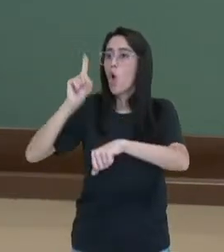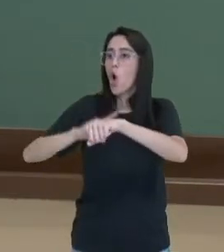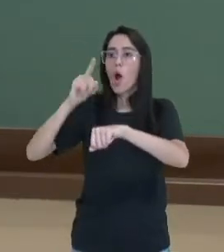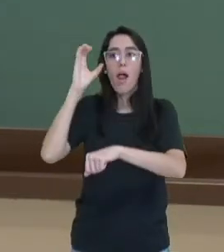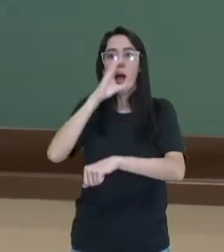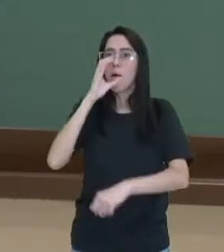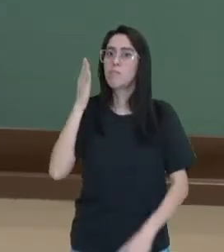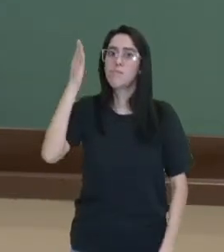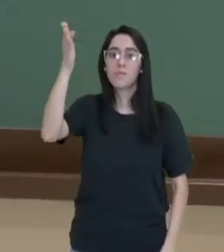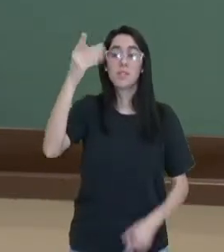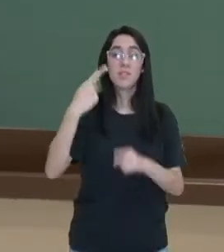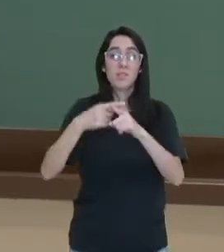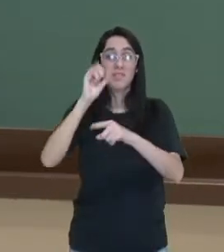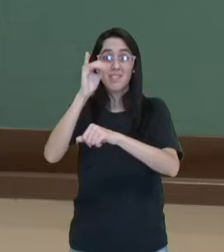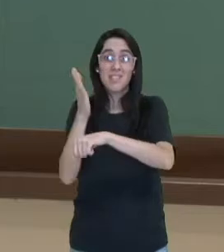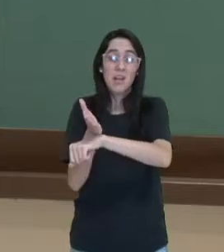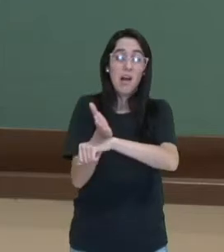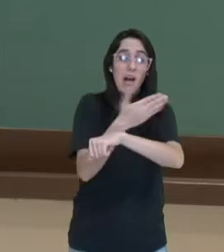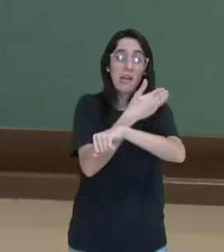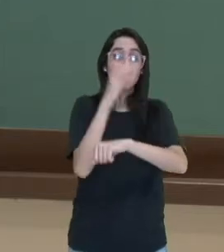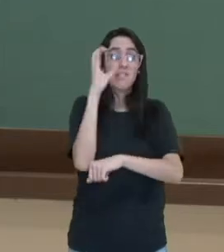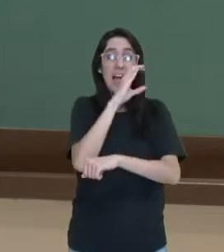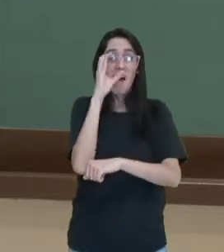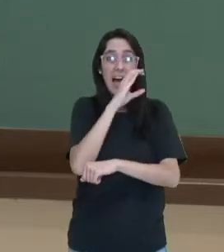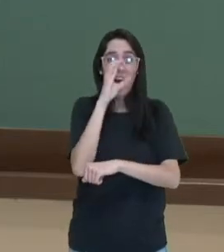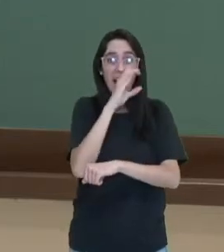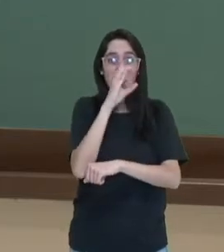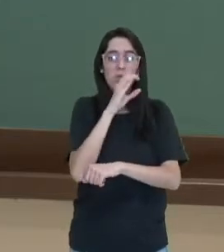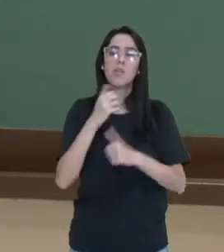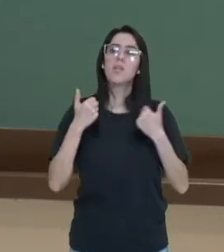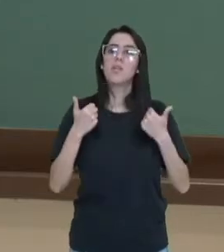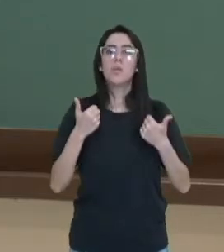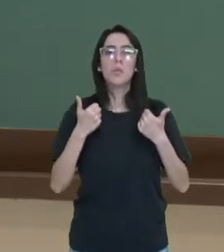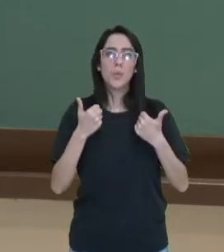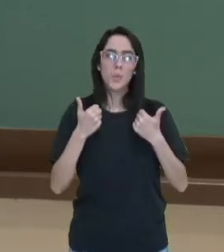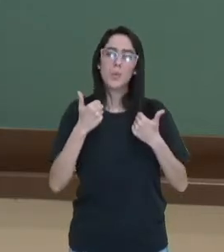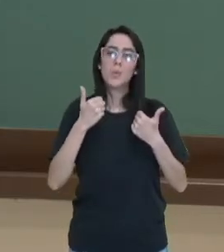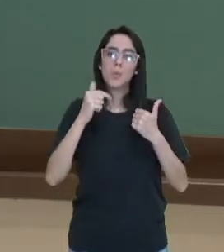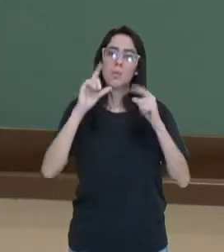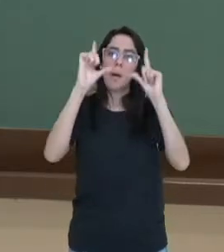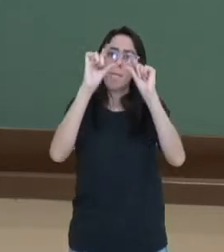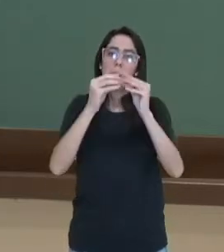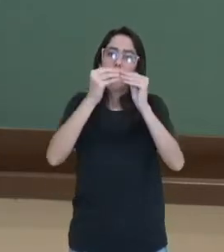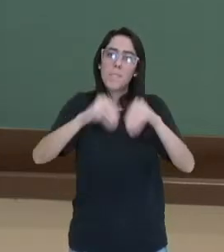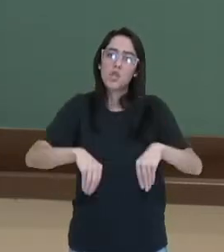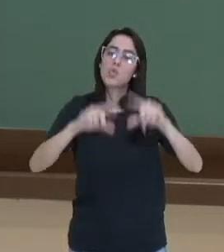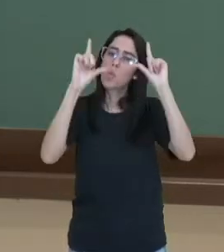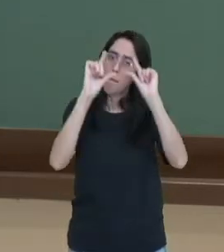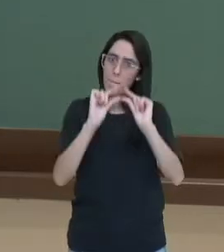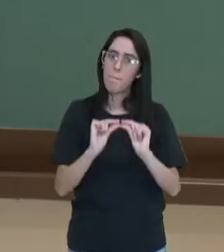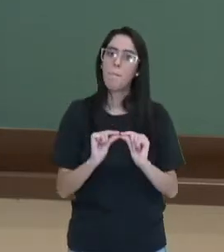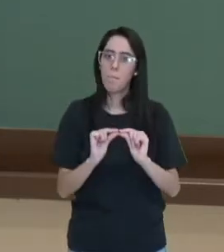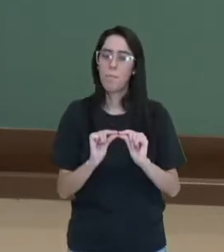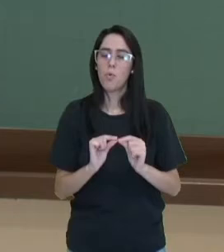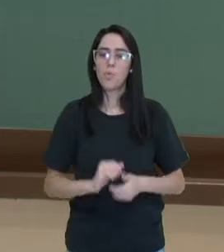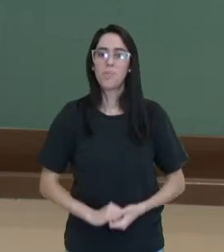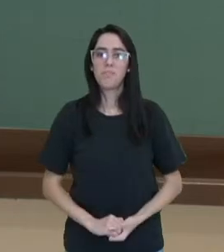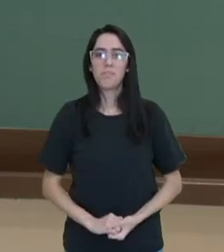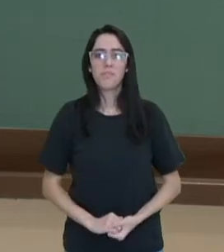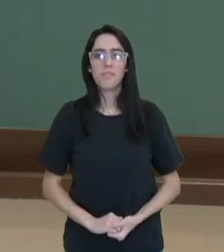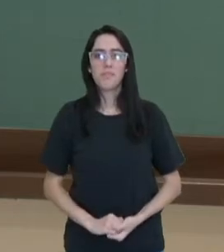porque quanto mais cedo detectar o AVC, menos chance de comprometer o sistema nervoso ele tem.